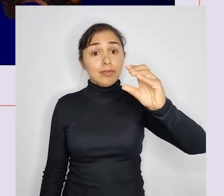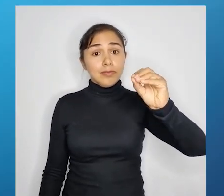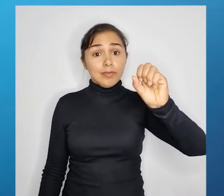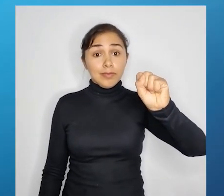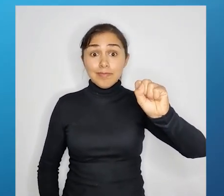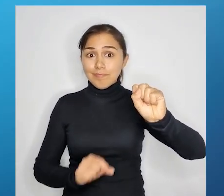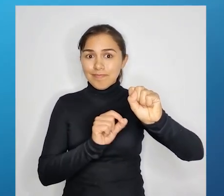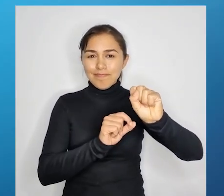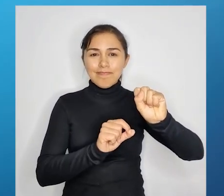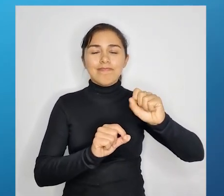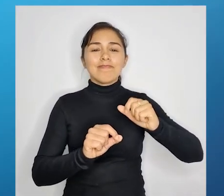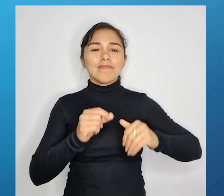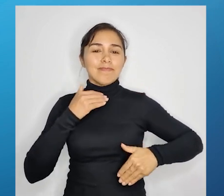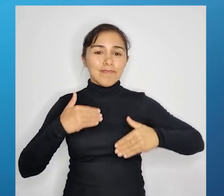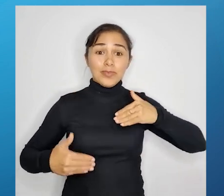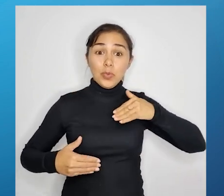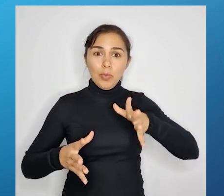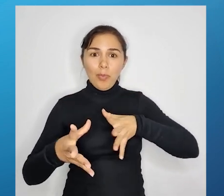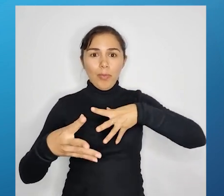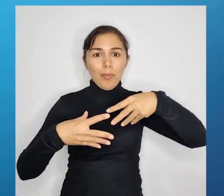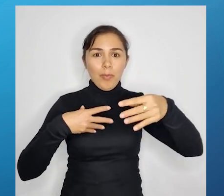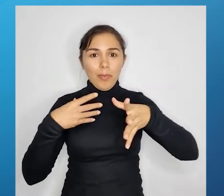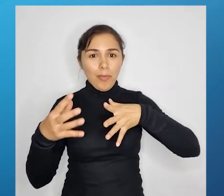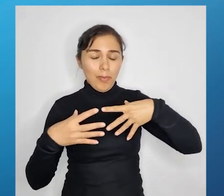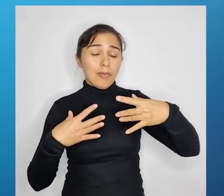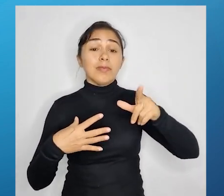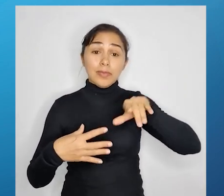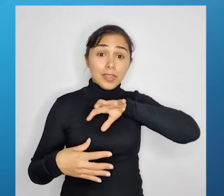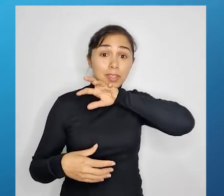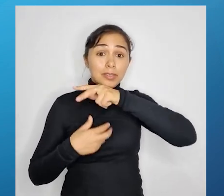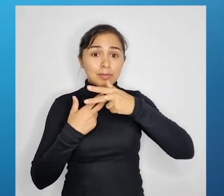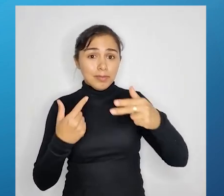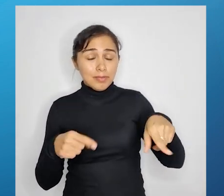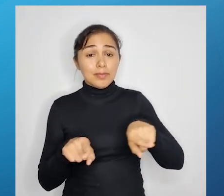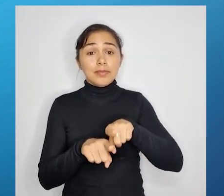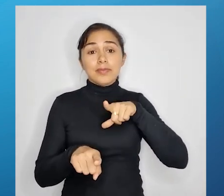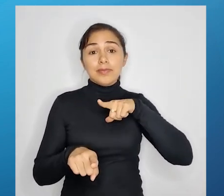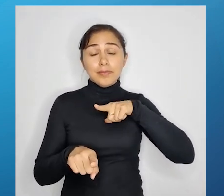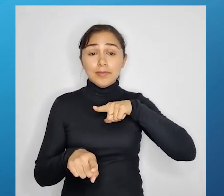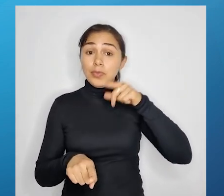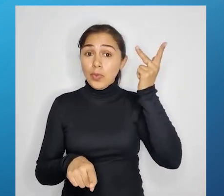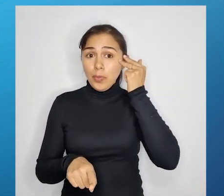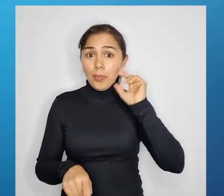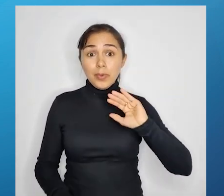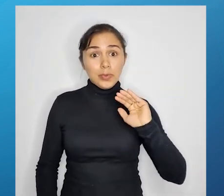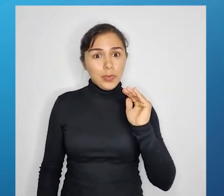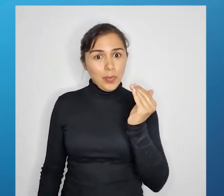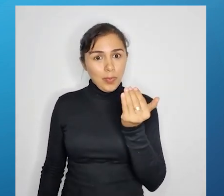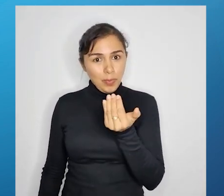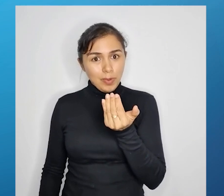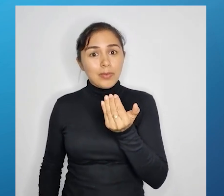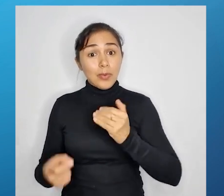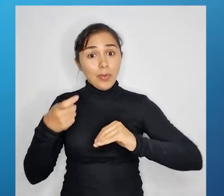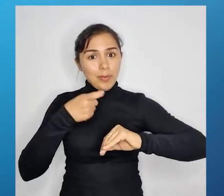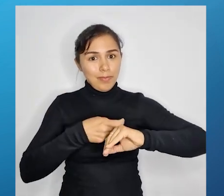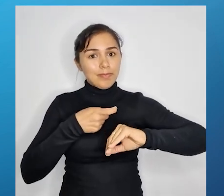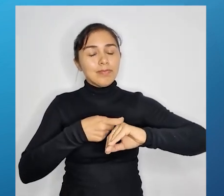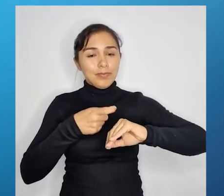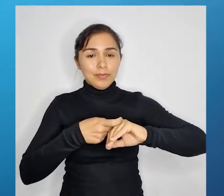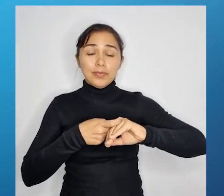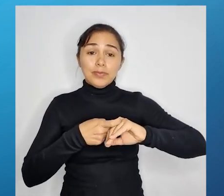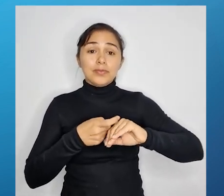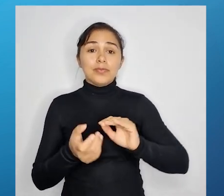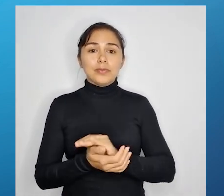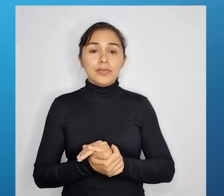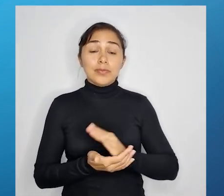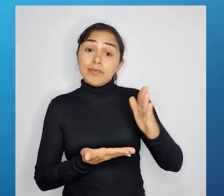presença desse corpo mole. São animais que têm também a presença de uma concha, em sua maioria. Em